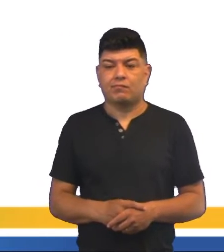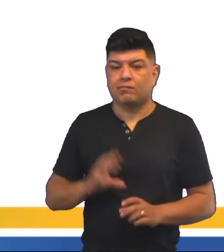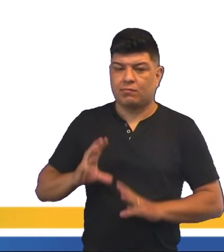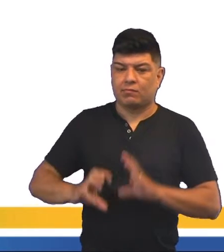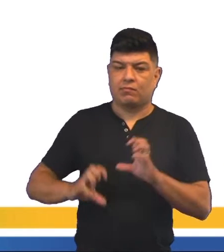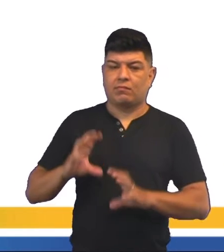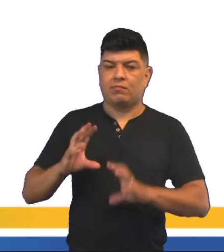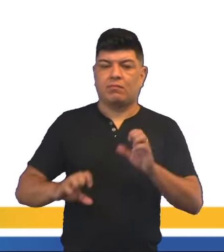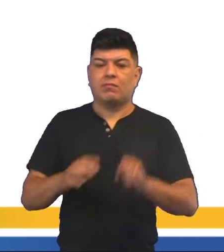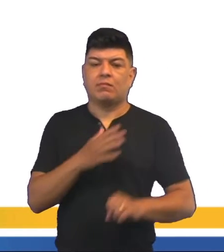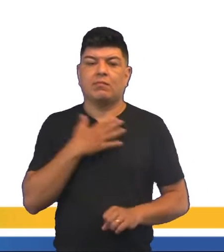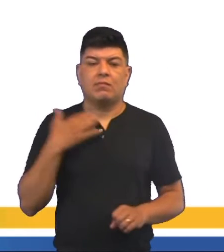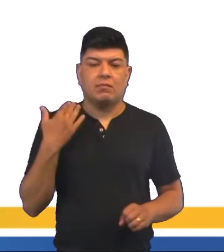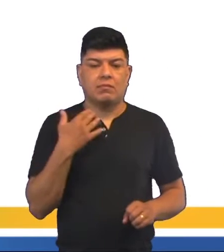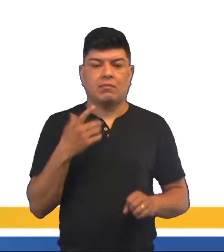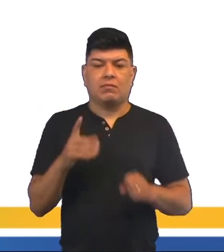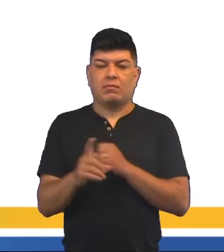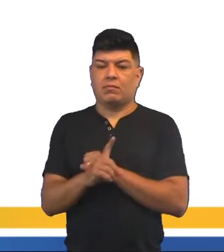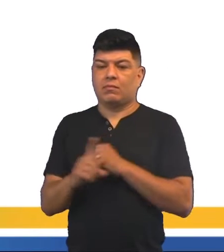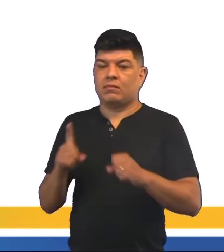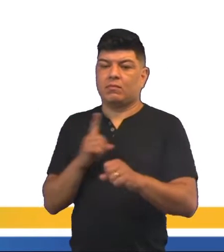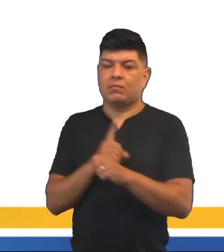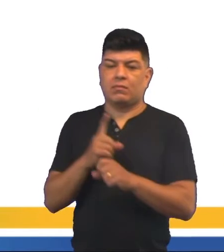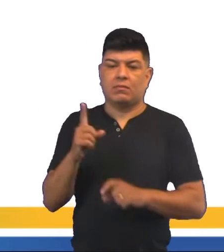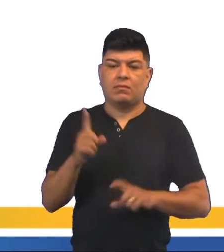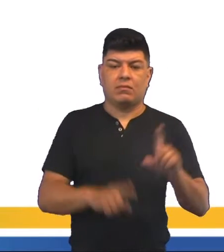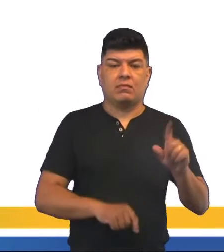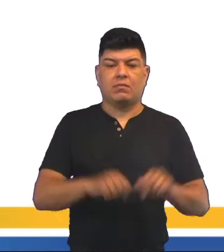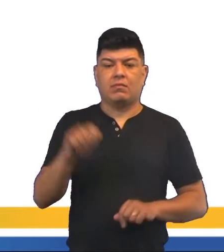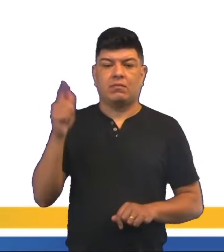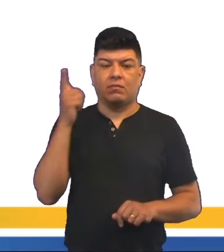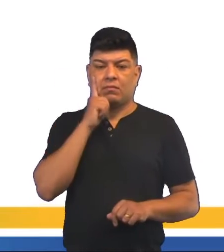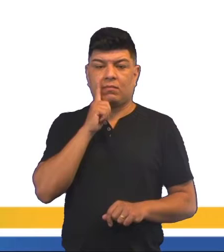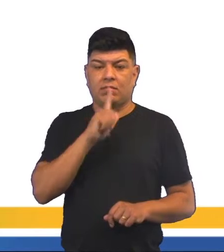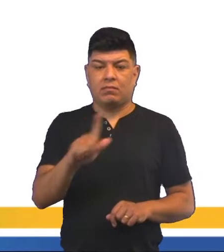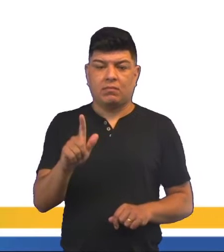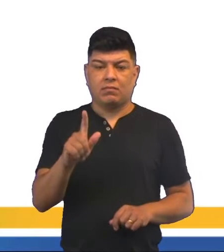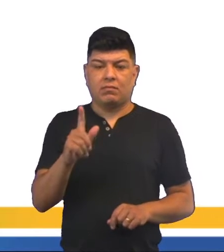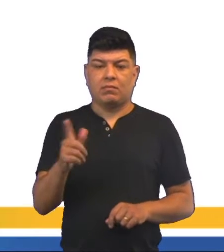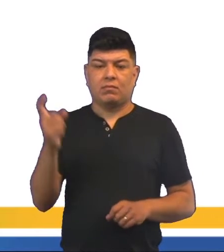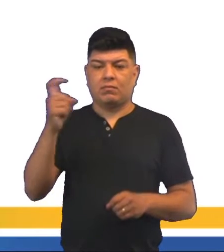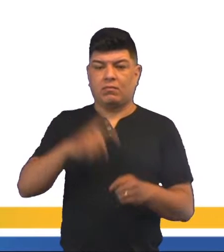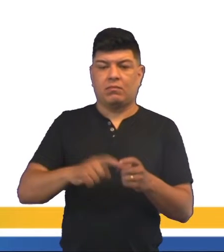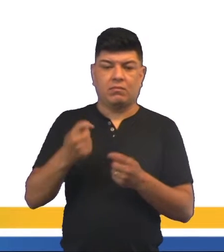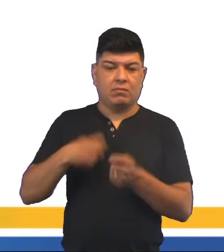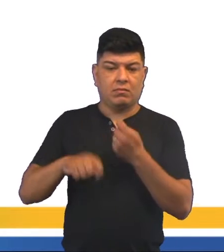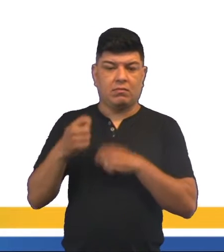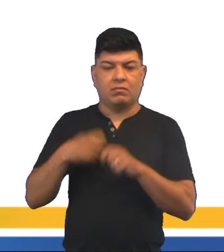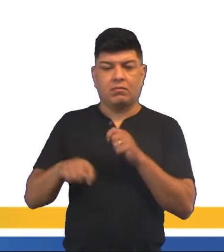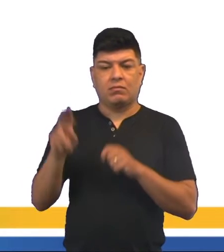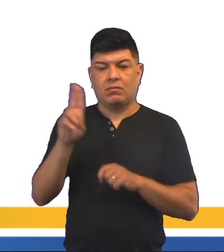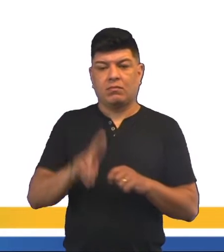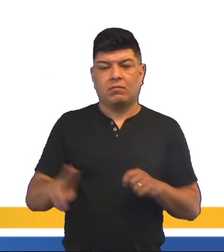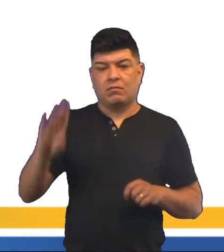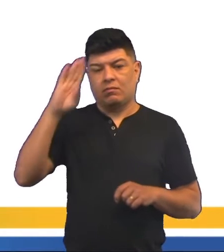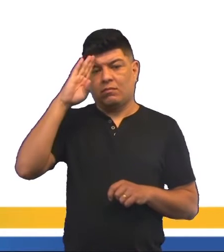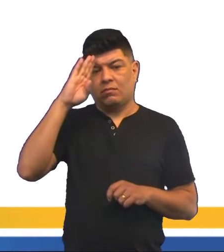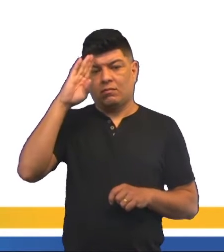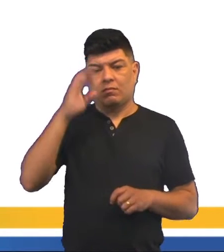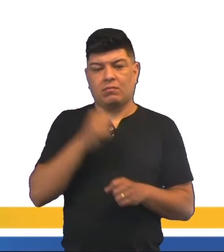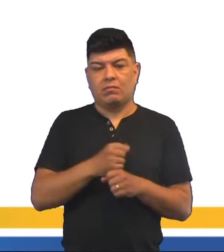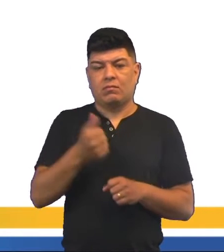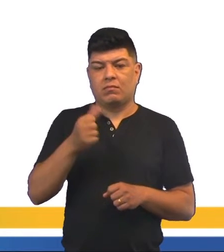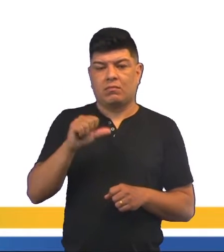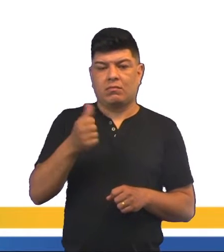Então, o custo de muitos conflitos, muitas mortes, né, a sociedade acreana conseguiu redirecionar o modelo econômico implantado pelos militares, né,